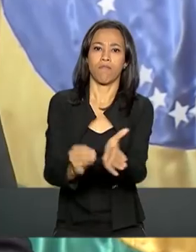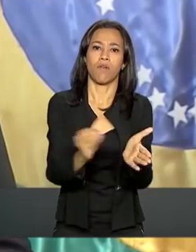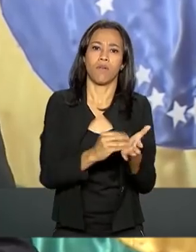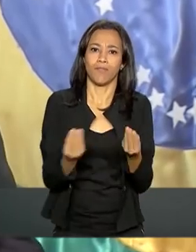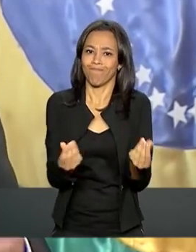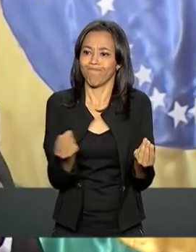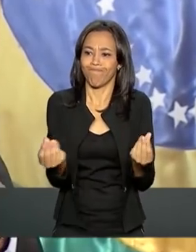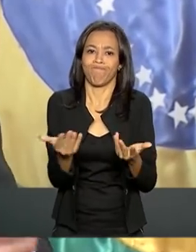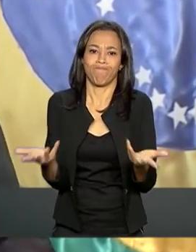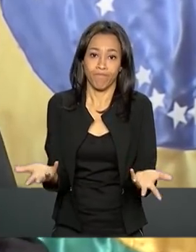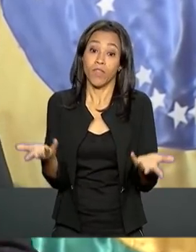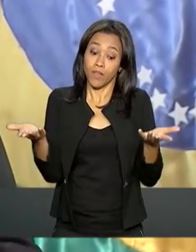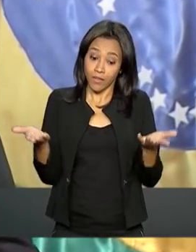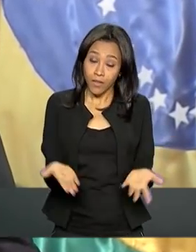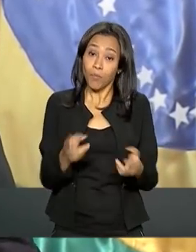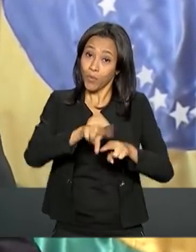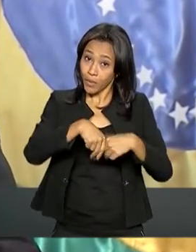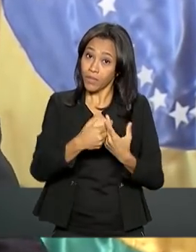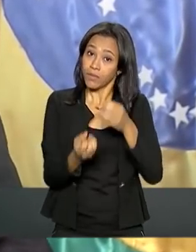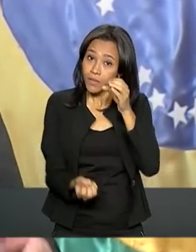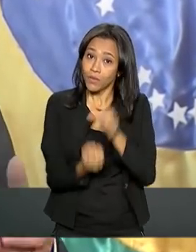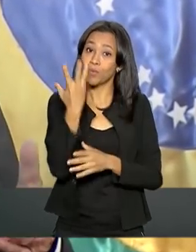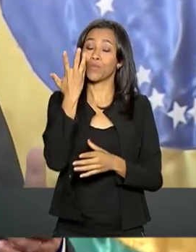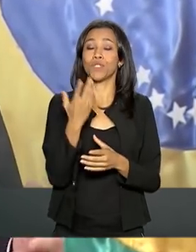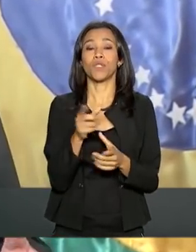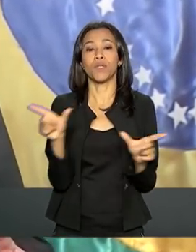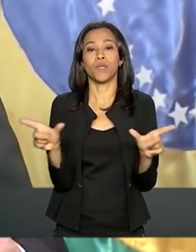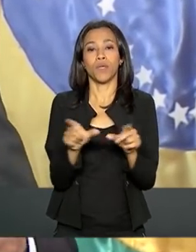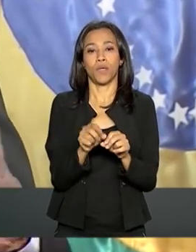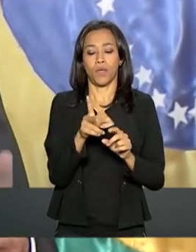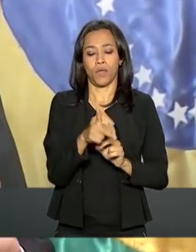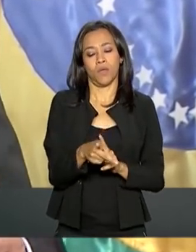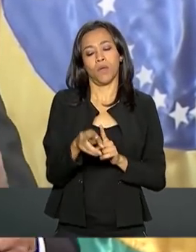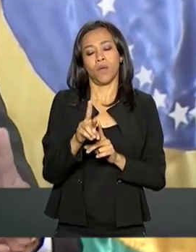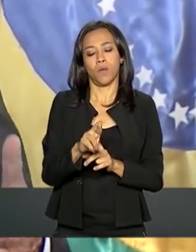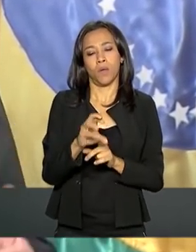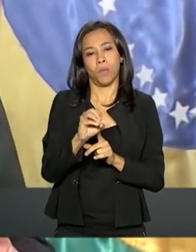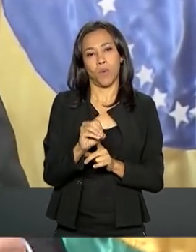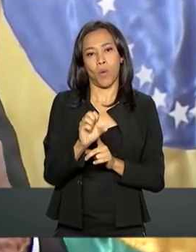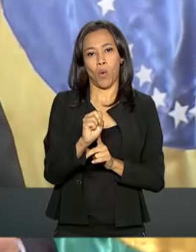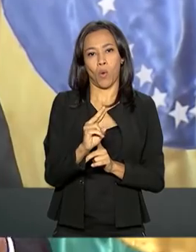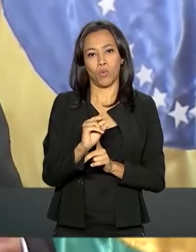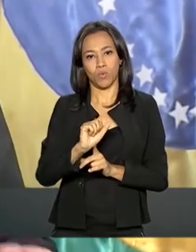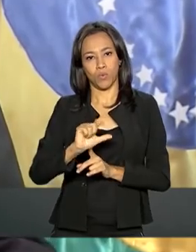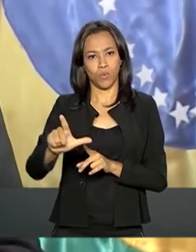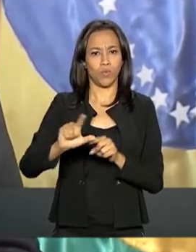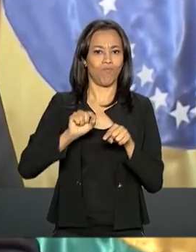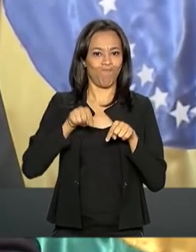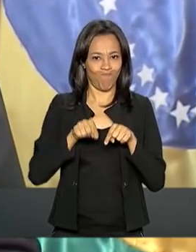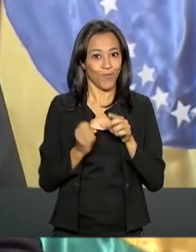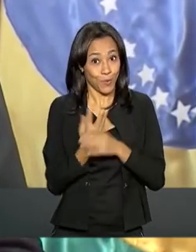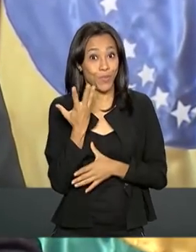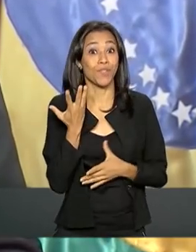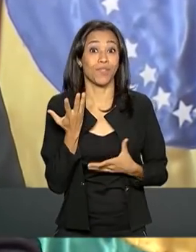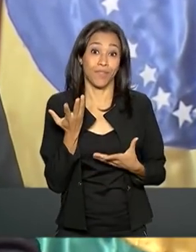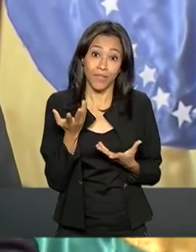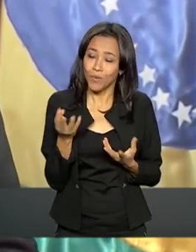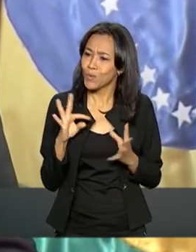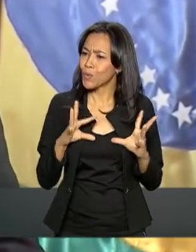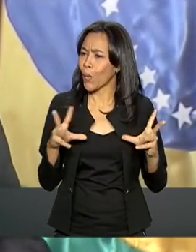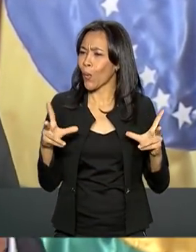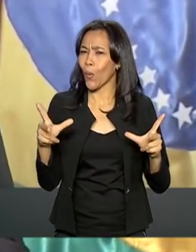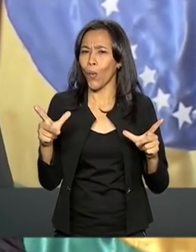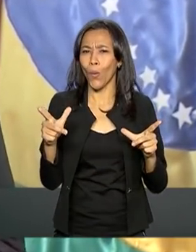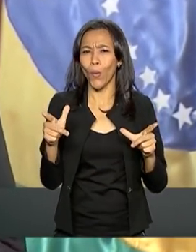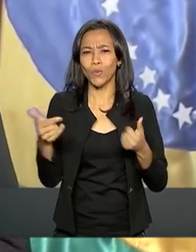razão, nasceu a PROSUL, e eu quero dizê-lo com clareza, a PROSUL está, estão convidados todos os